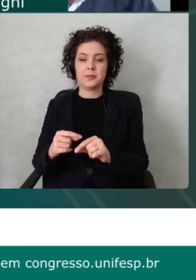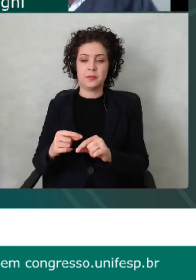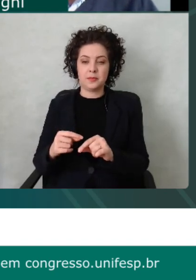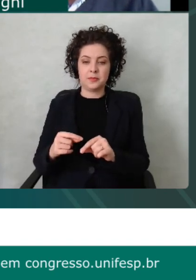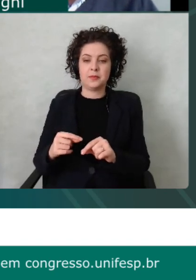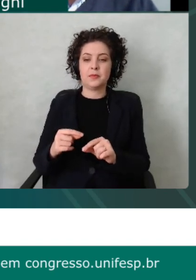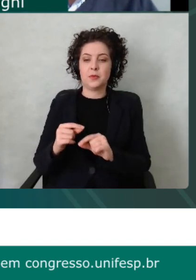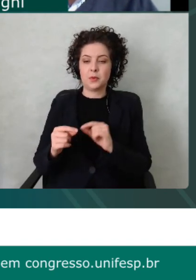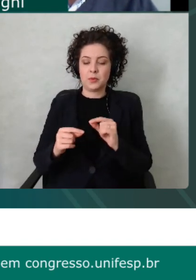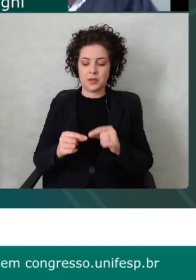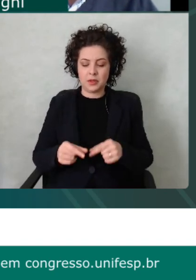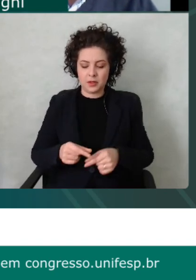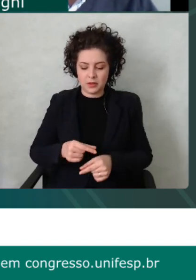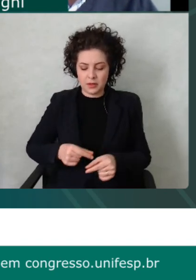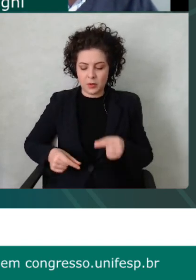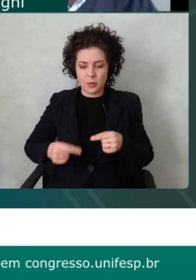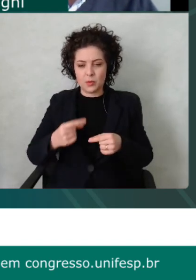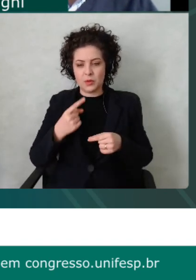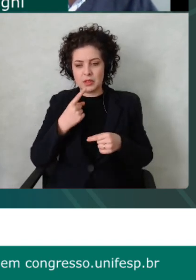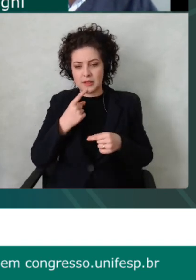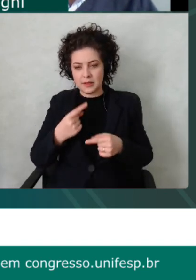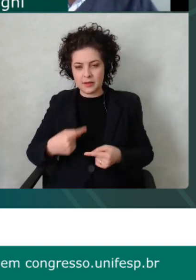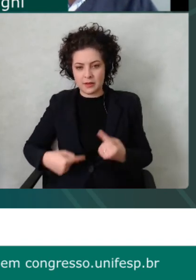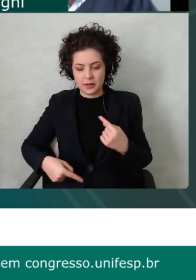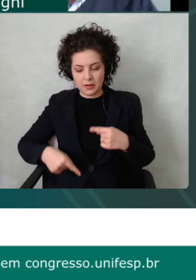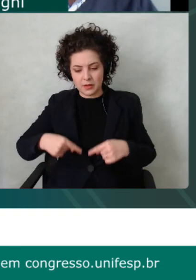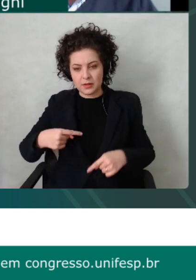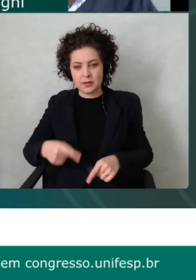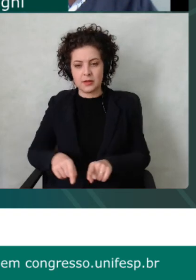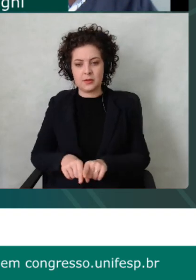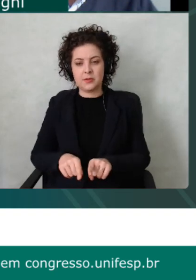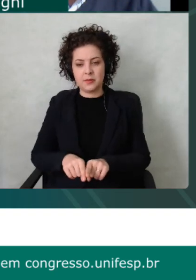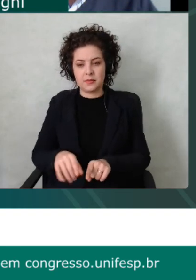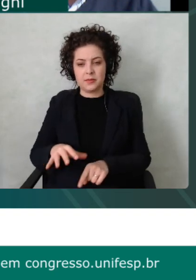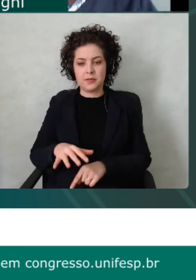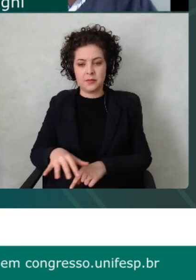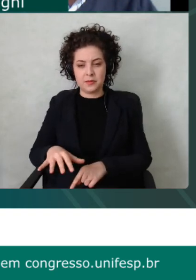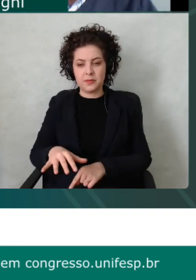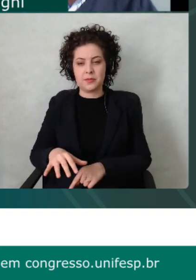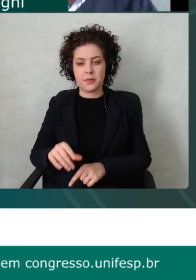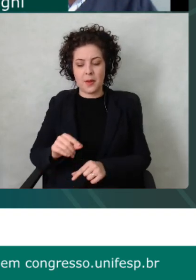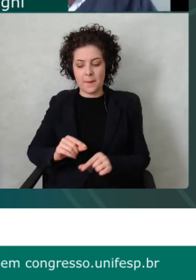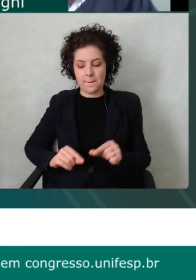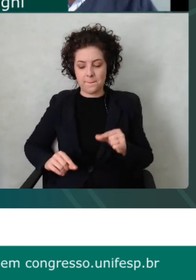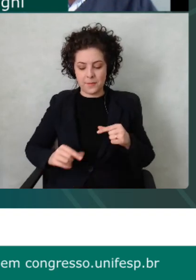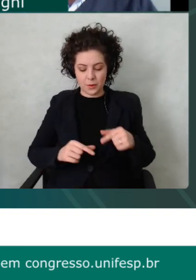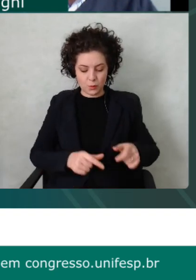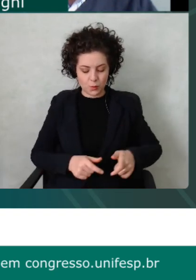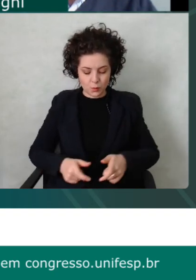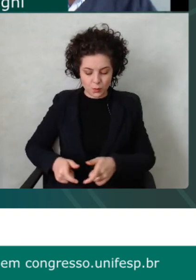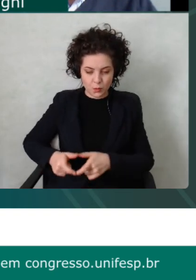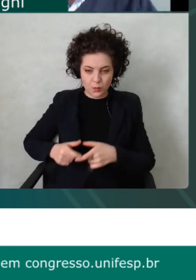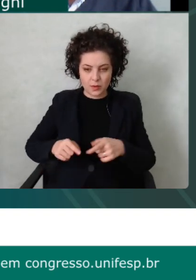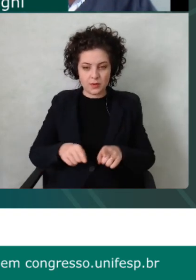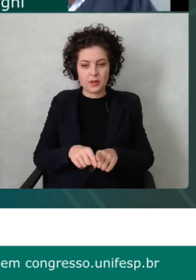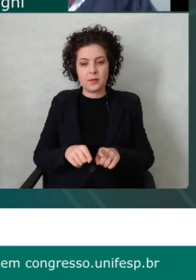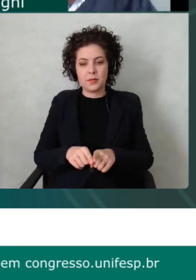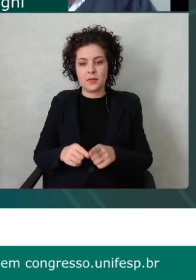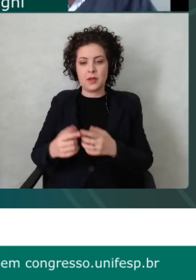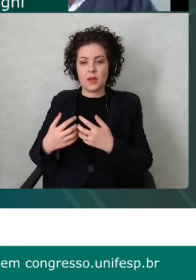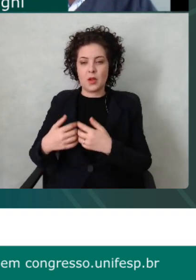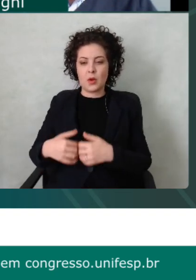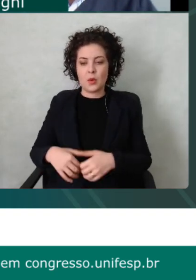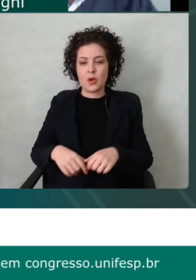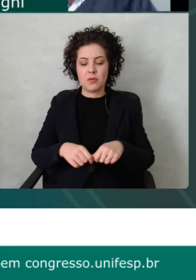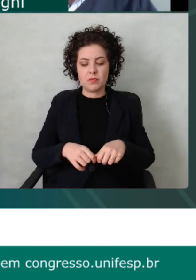microcirculação, inclusive com a da microcirculação que o Paulo colocou, envolve mecanismos inflamatórios que